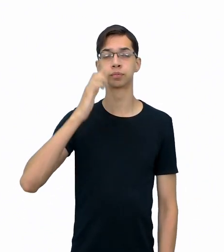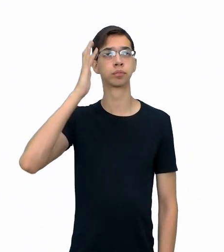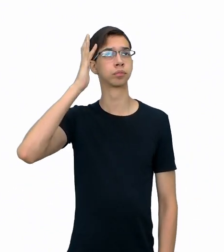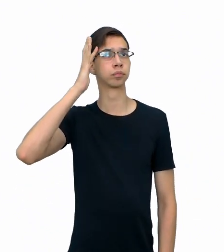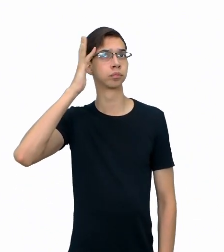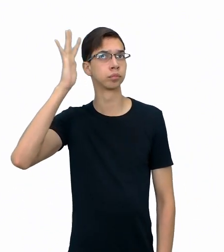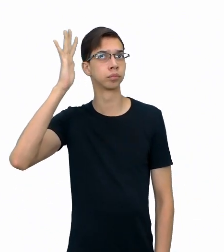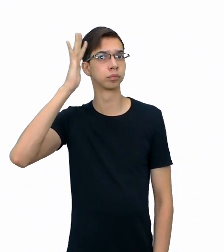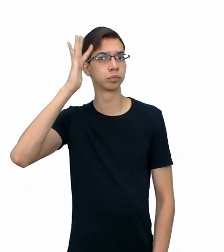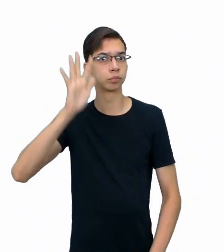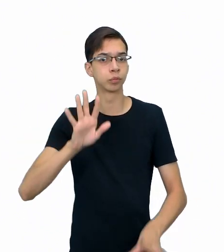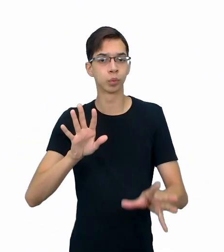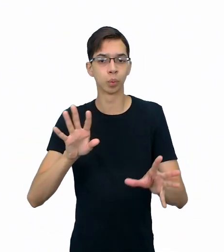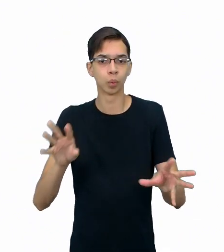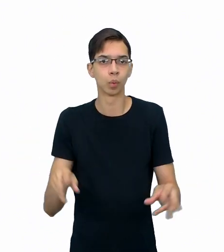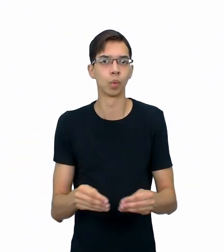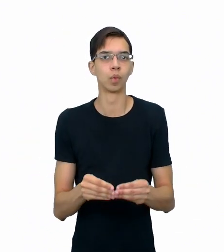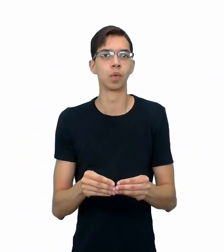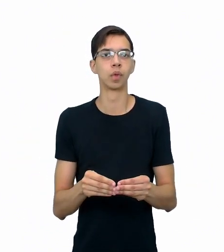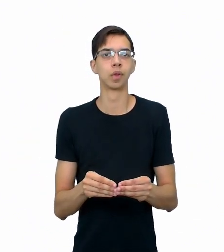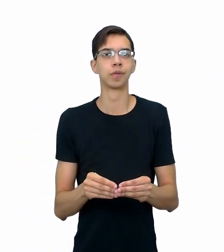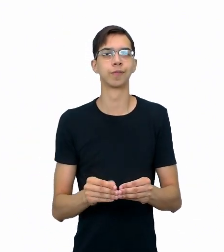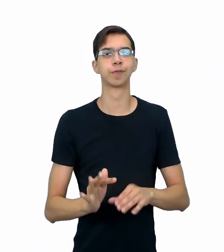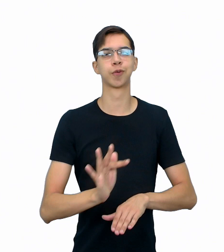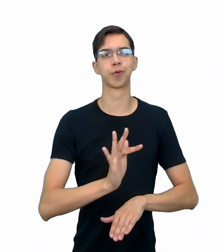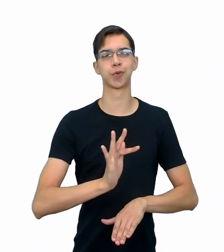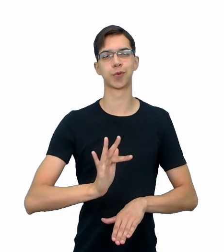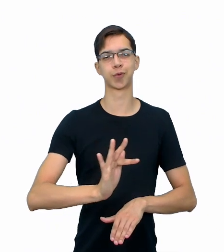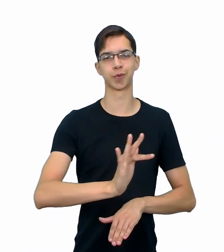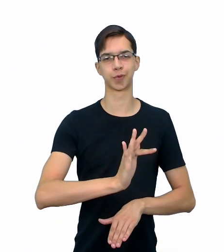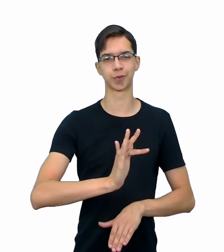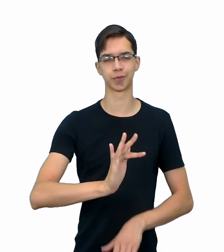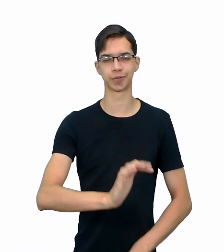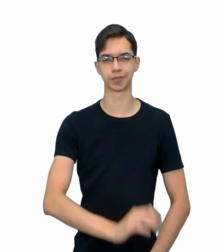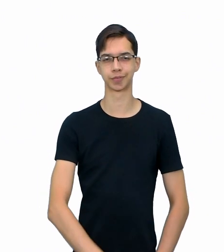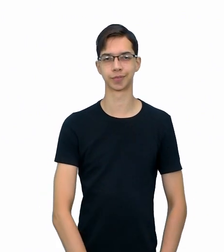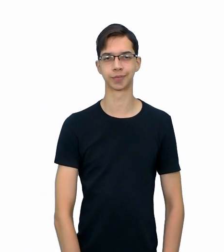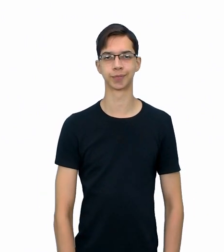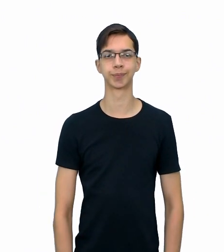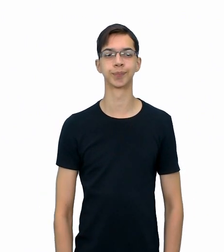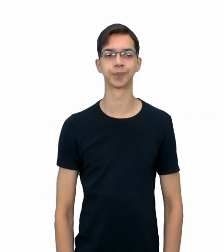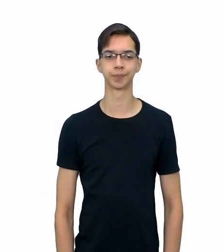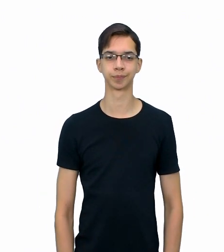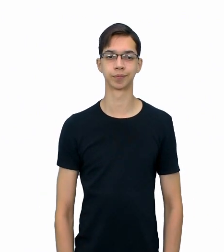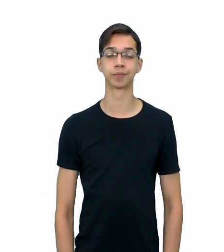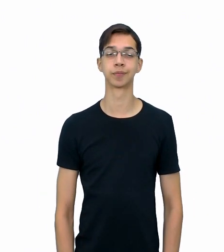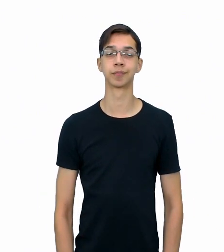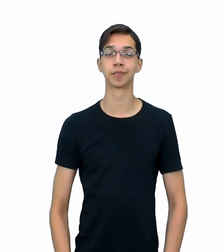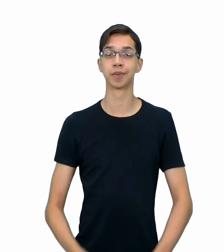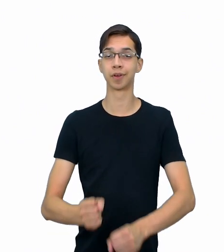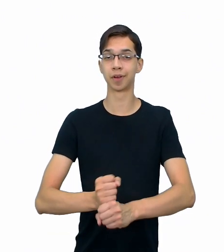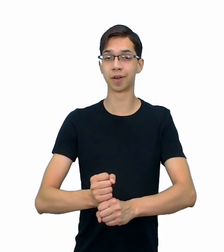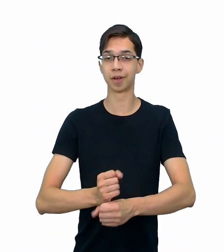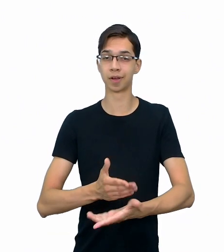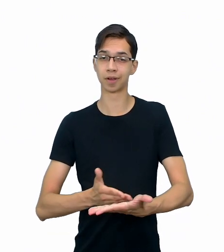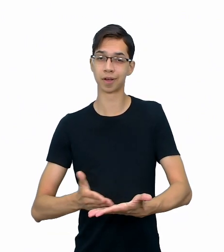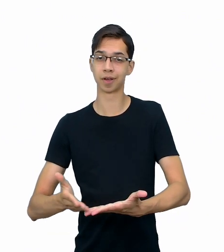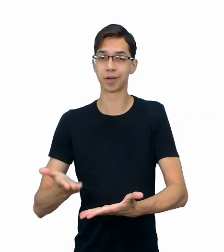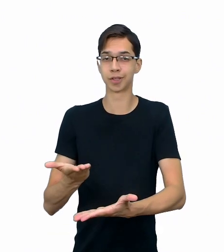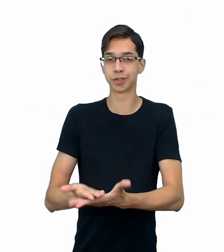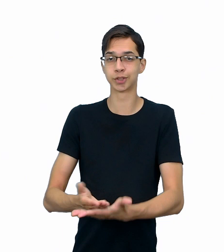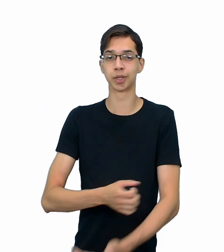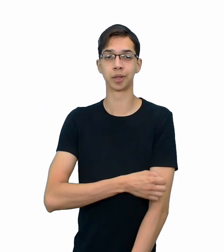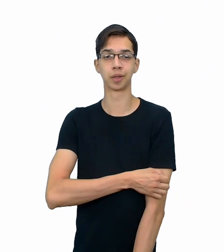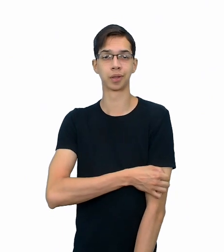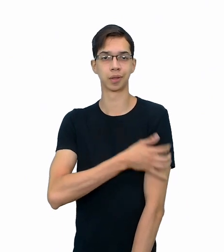nos anos iniciais, eu vou até chamar a atenção para vocês, né? Nos anos iniciais, eu vou